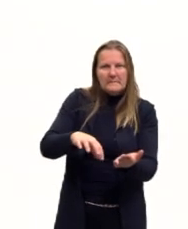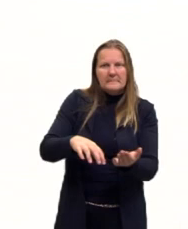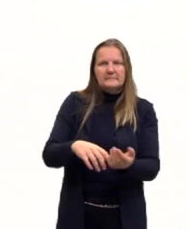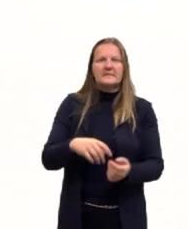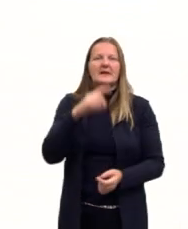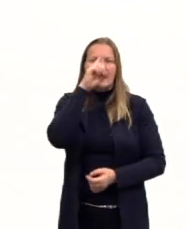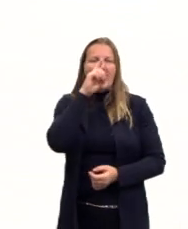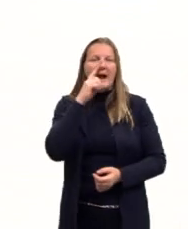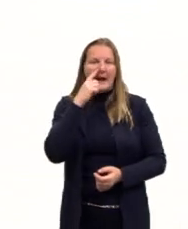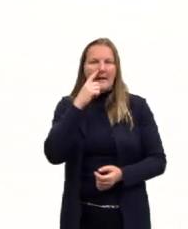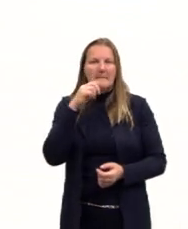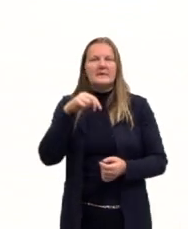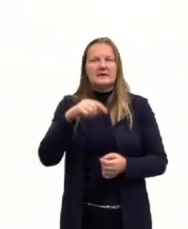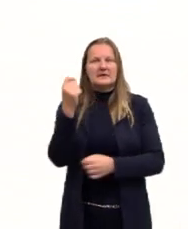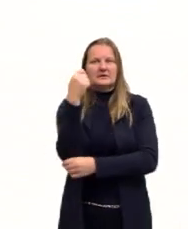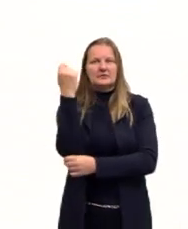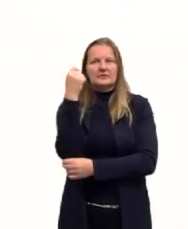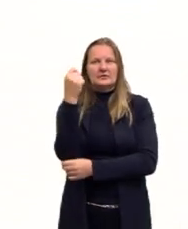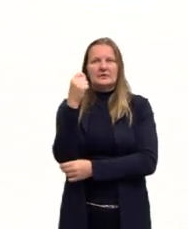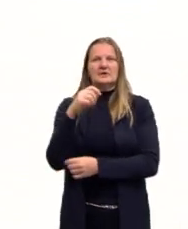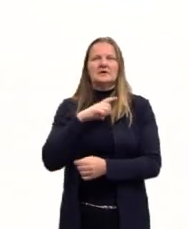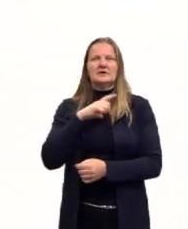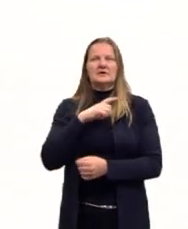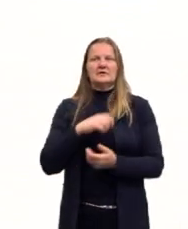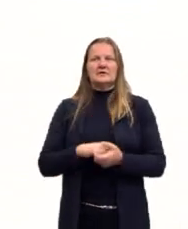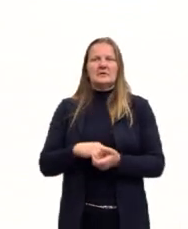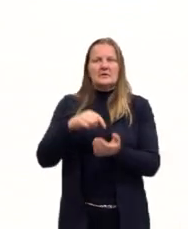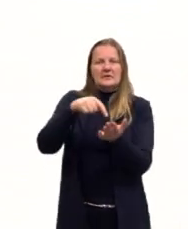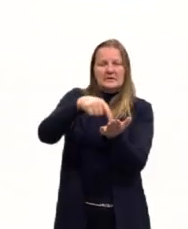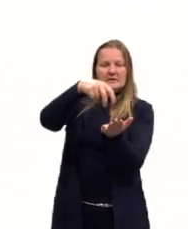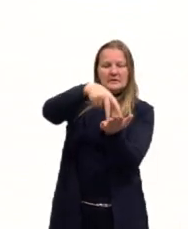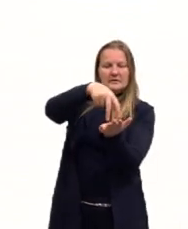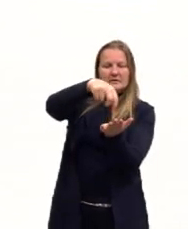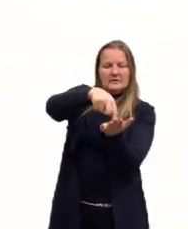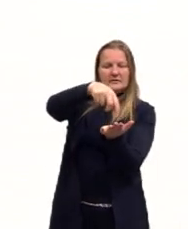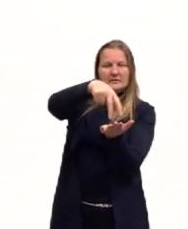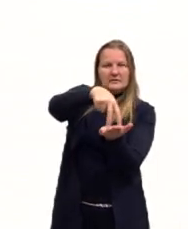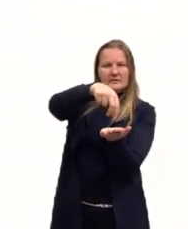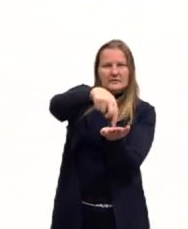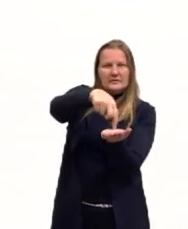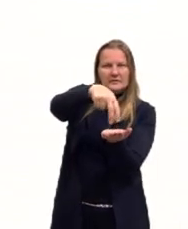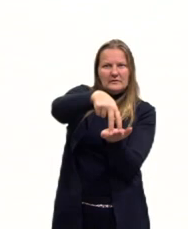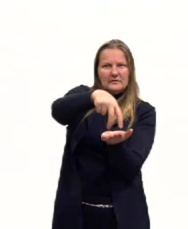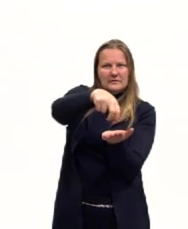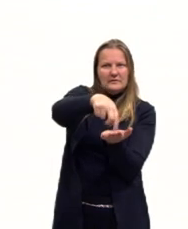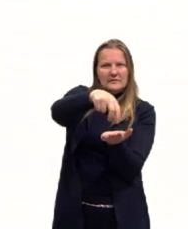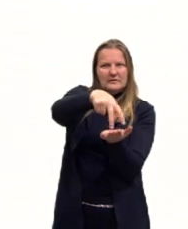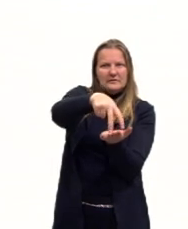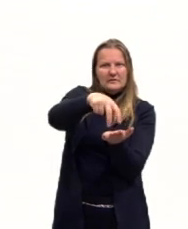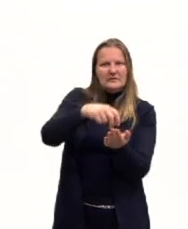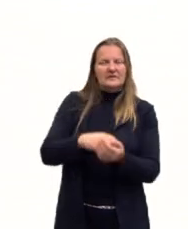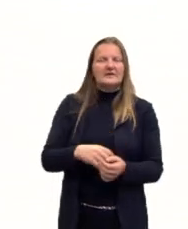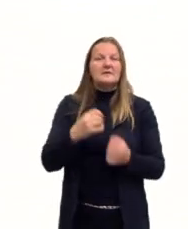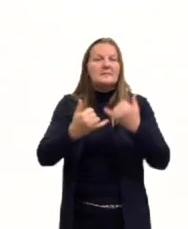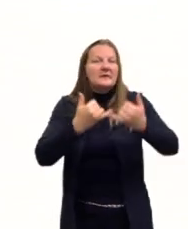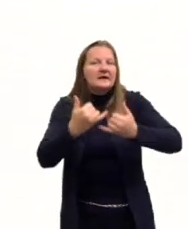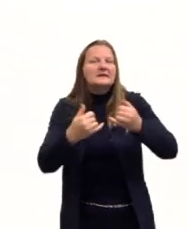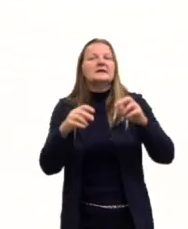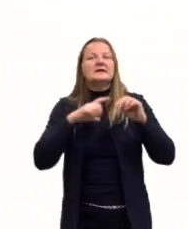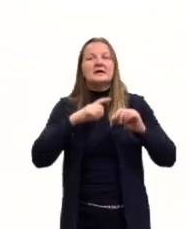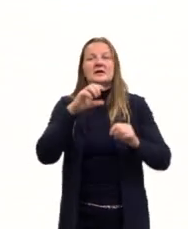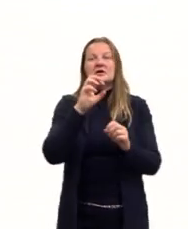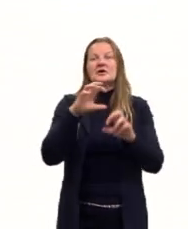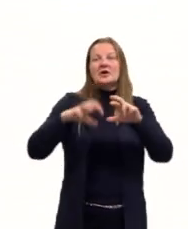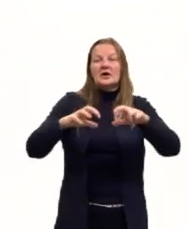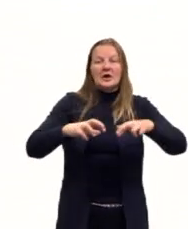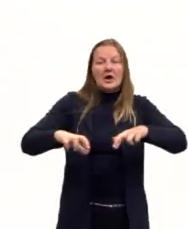amarelinha aqui no Rio Grande do Sul a gente conhece como né E essa mesmo é brincadeira a gente pode